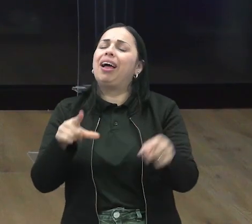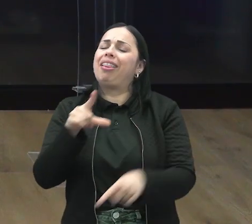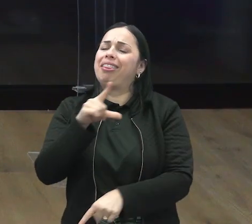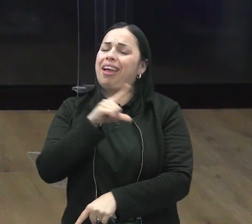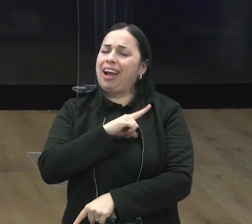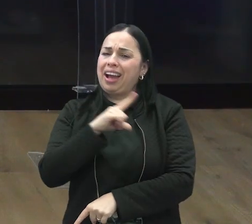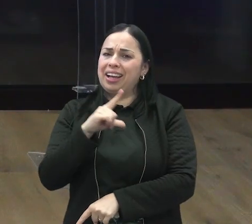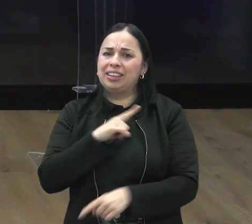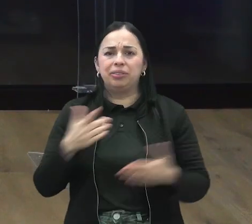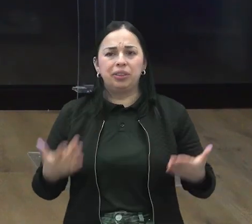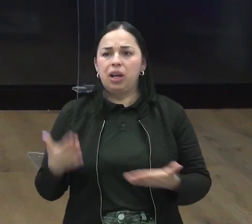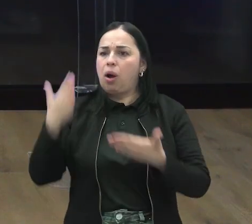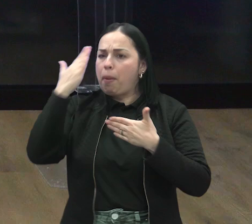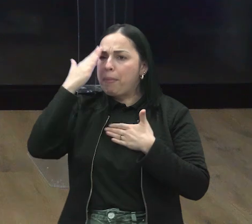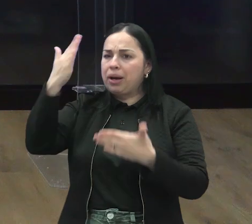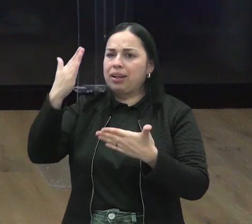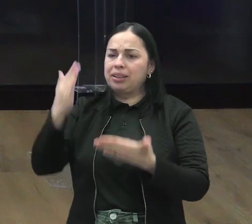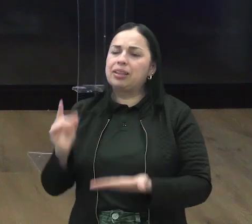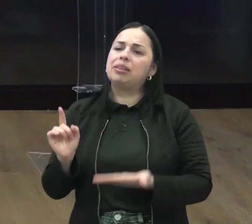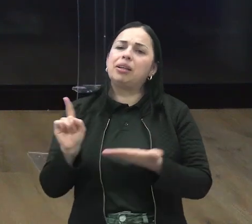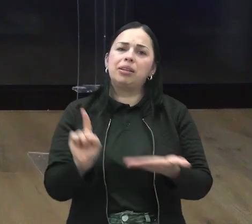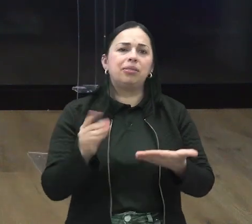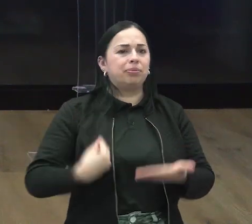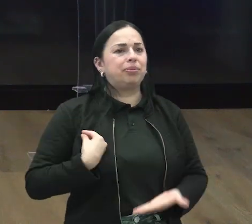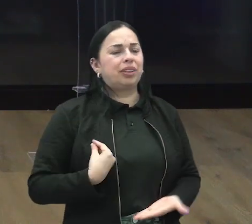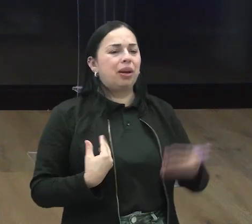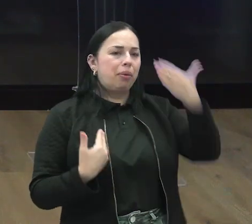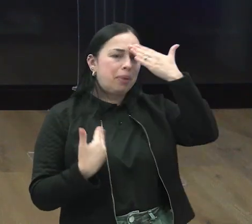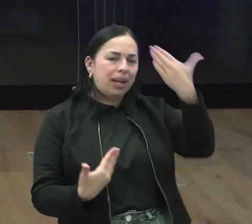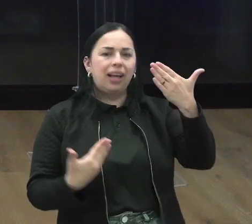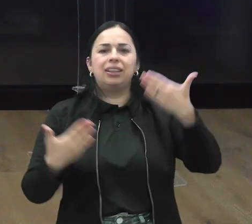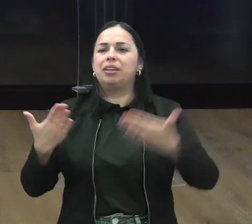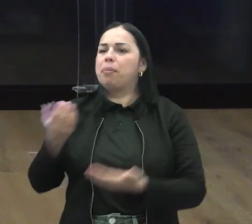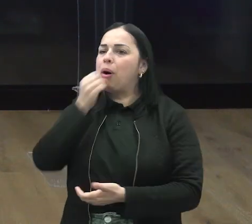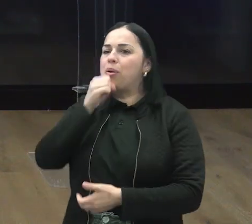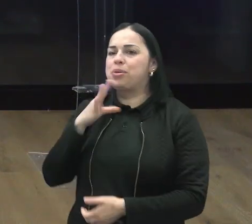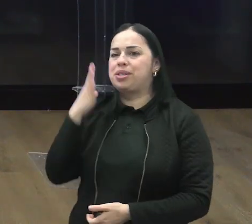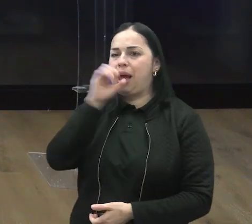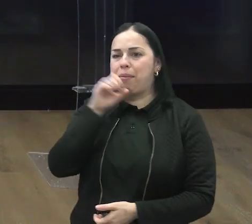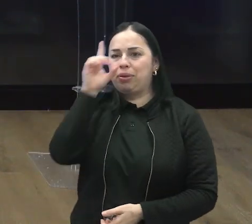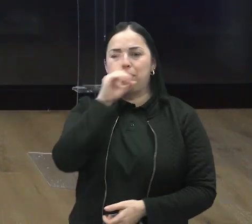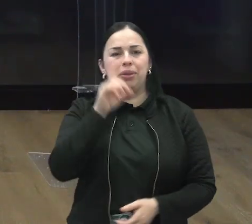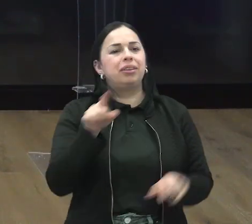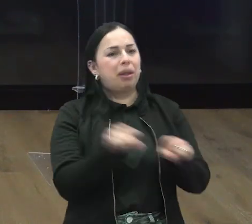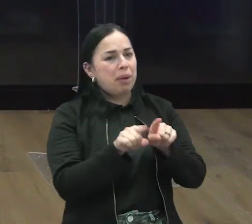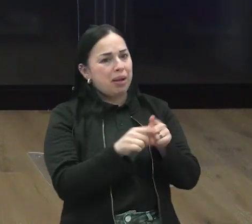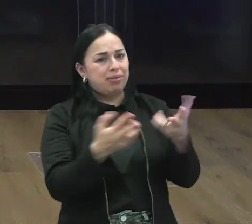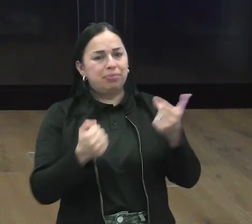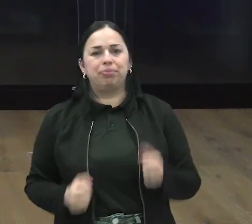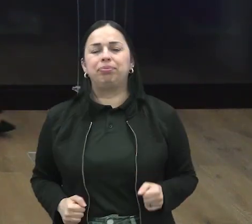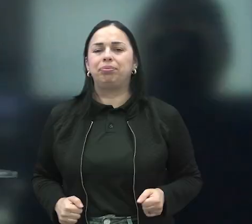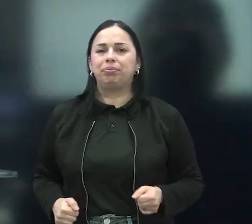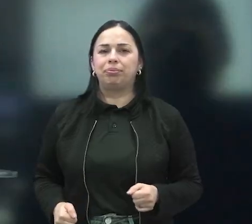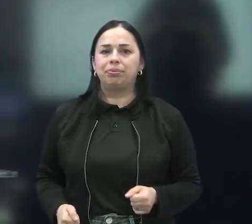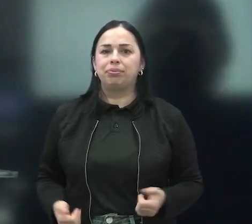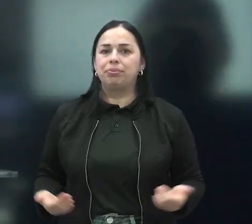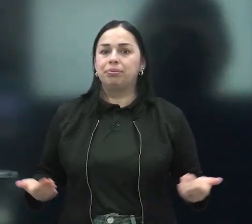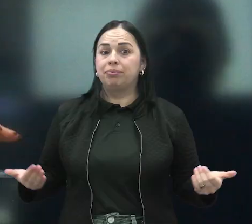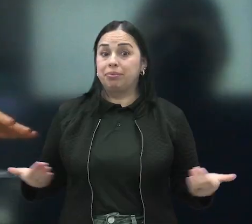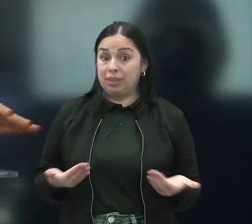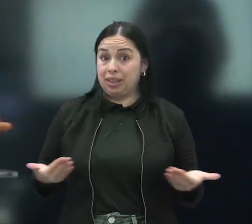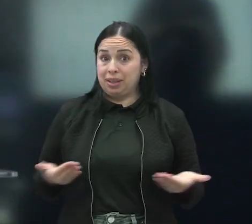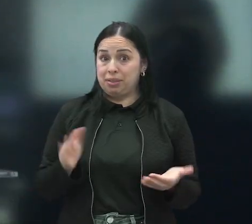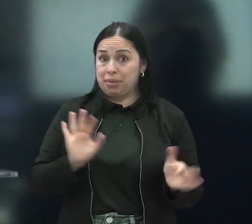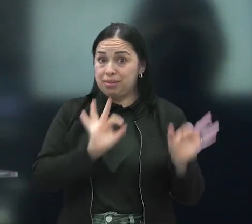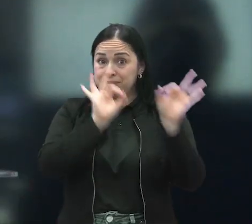agenda desta sexta-feira. Luísa, muito obrigada, viu? Pela Obrigada, presença. gente. Ótimo fim de semana para você. Para vocês também. Tchau, tchau. E